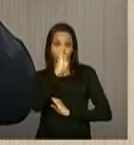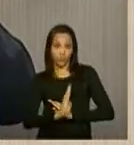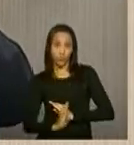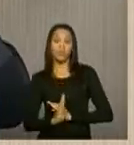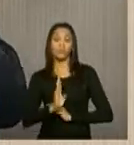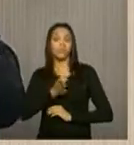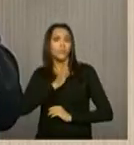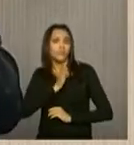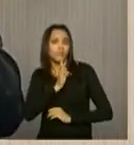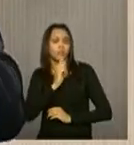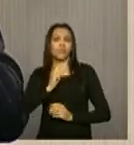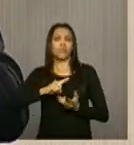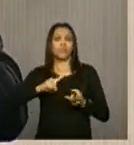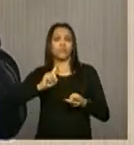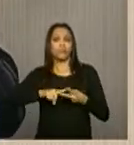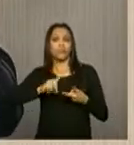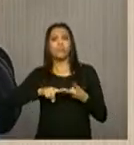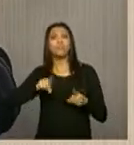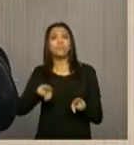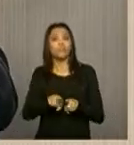conhecimento bastante experiência